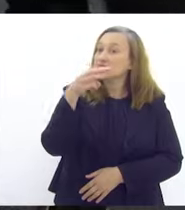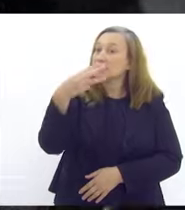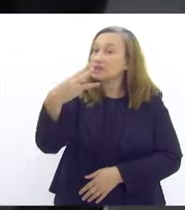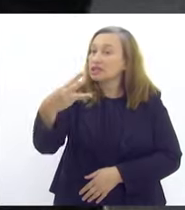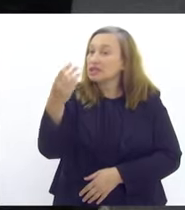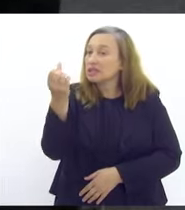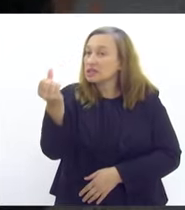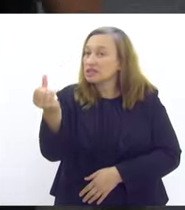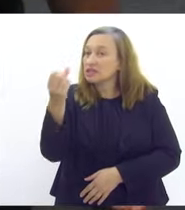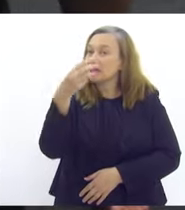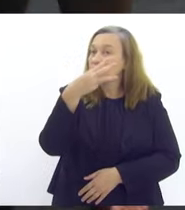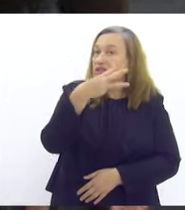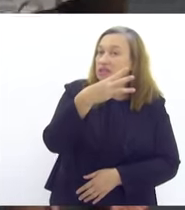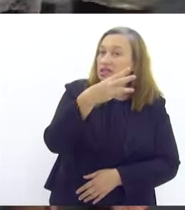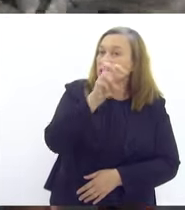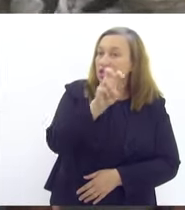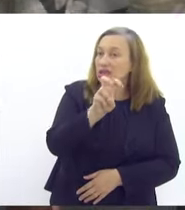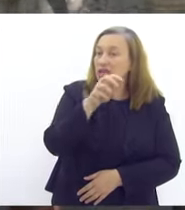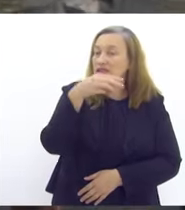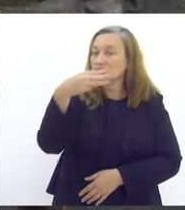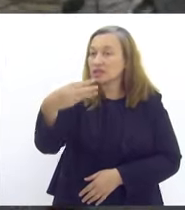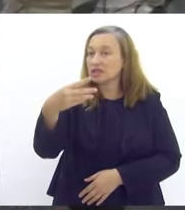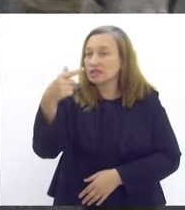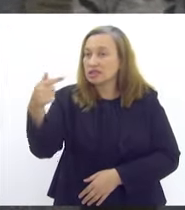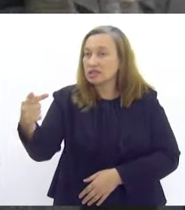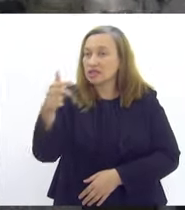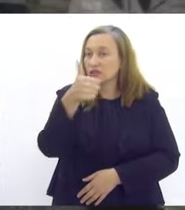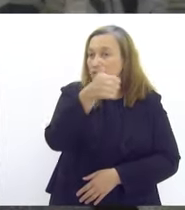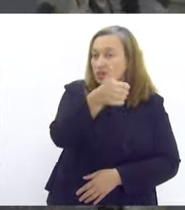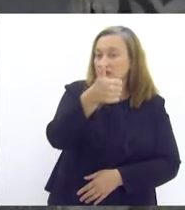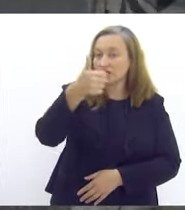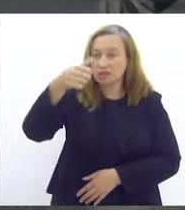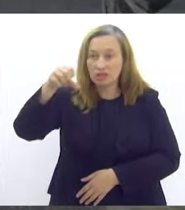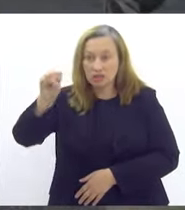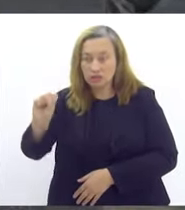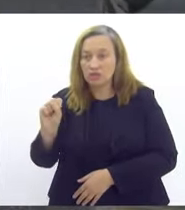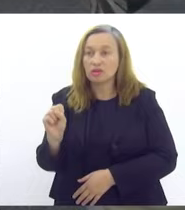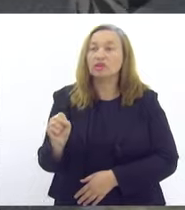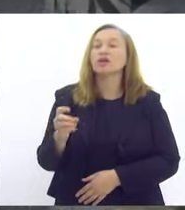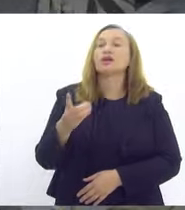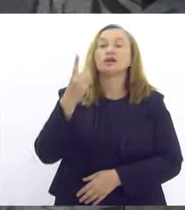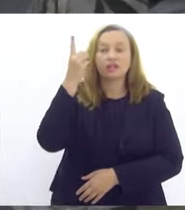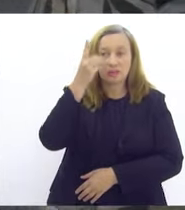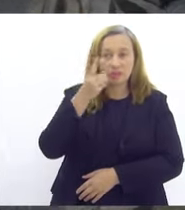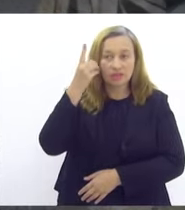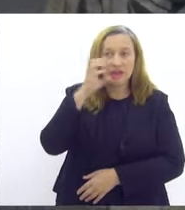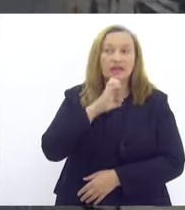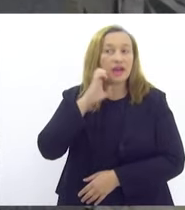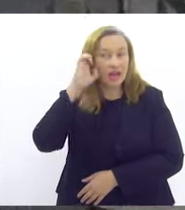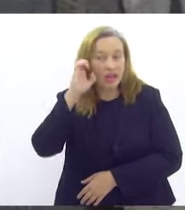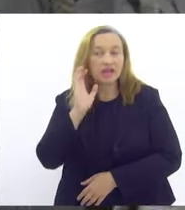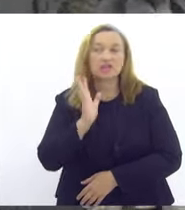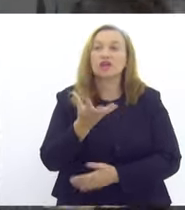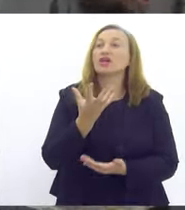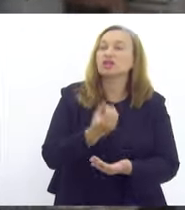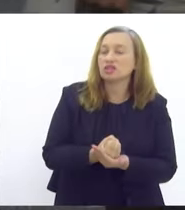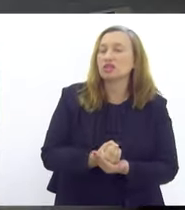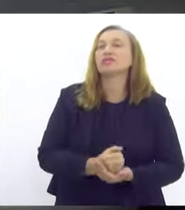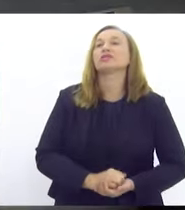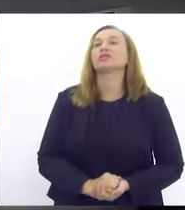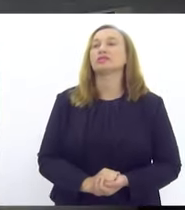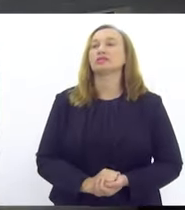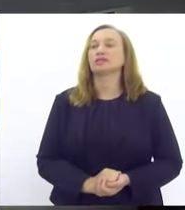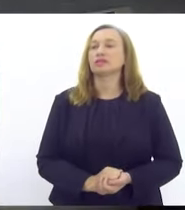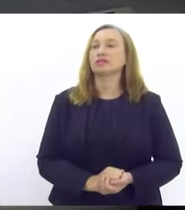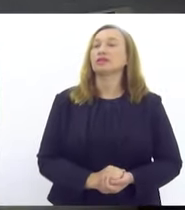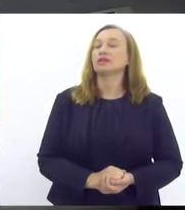536, 537 e 218, para além dos que a deputada Élica já havia registrado.